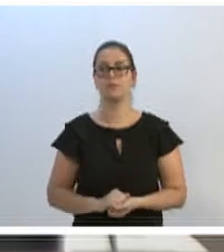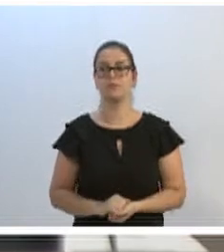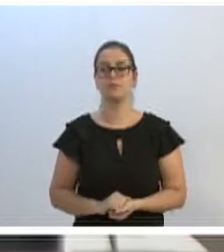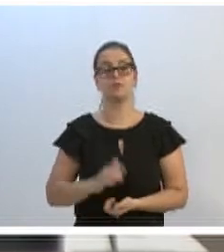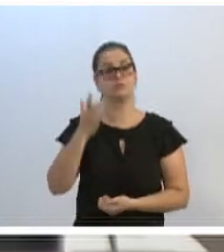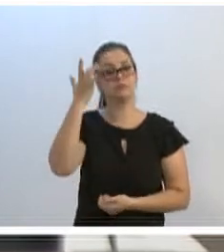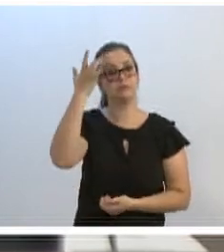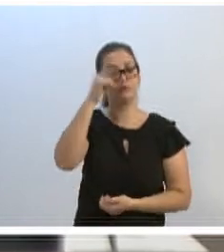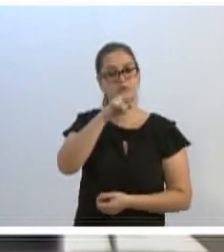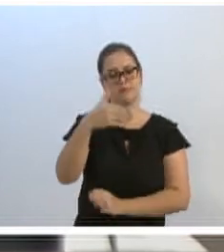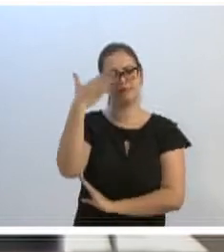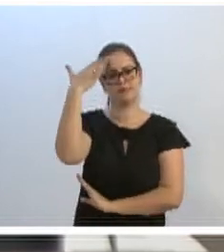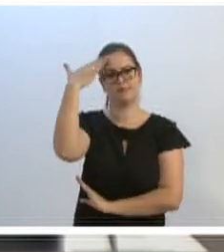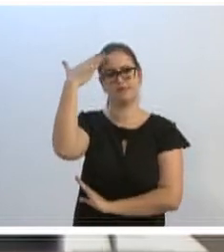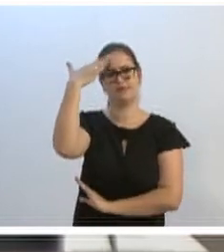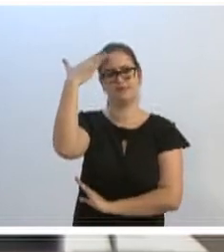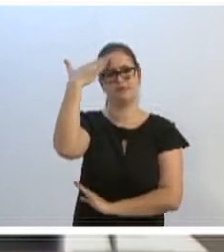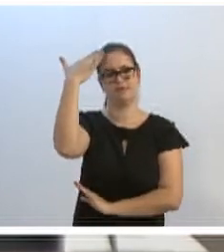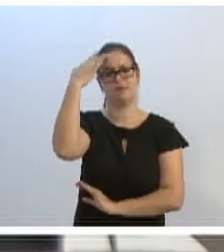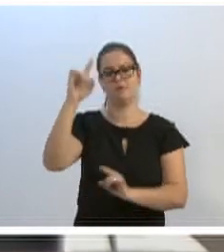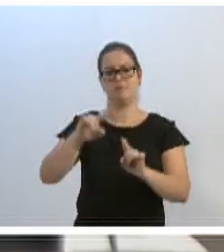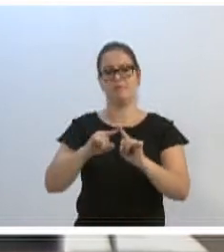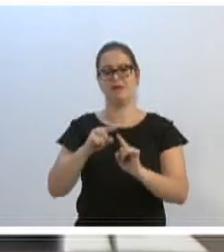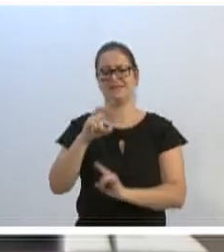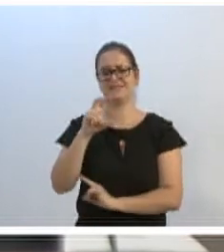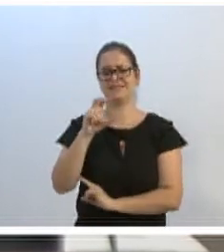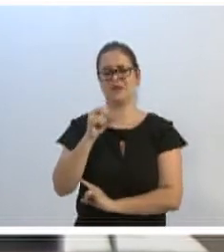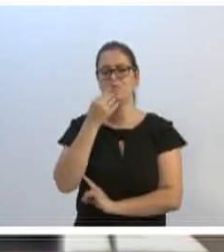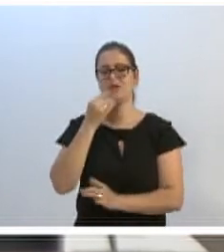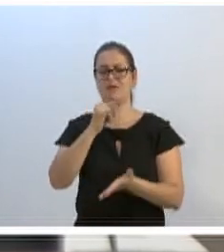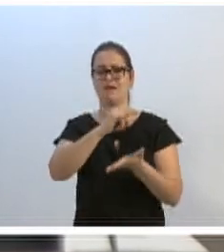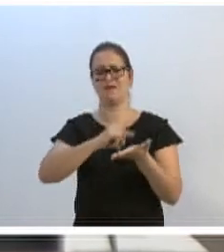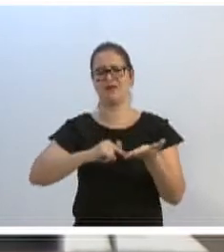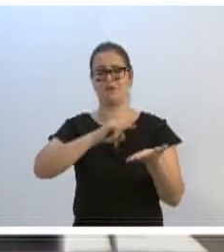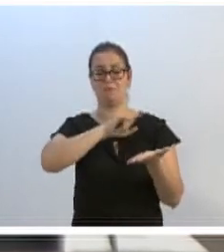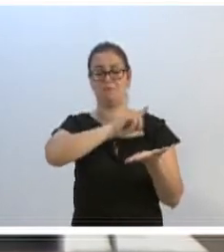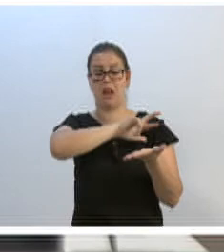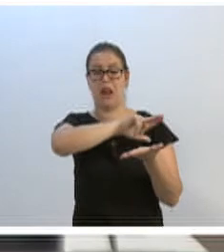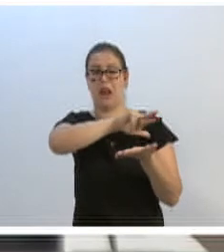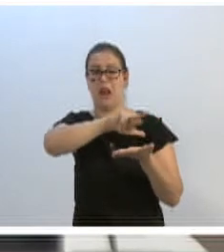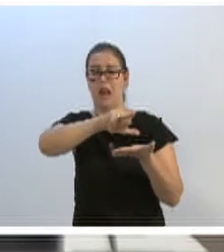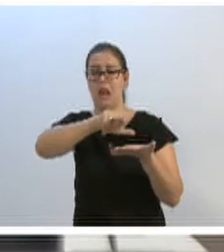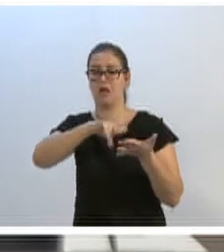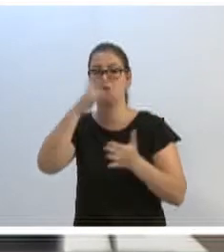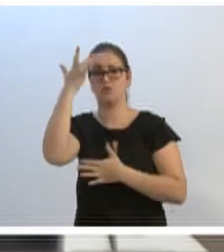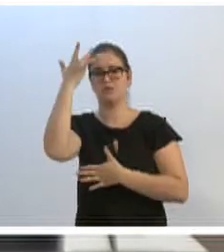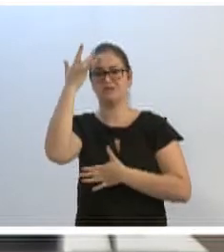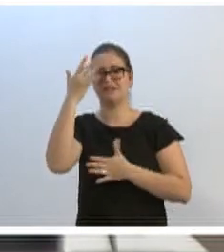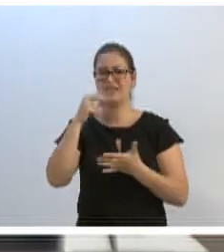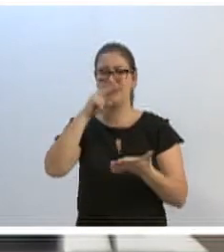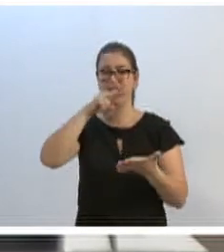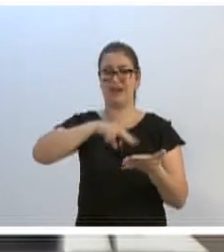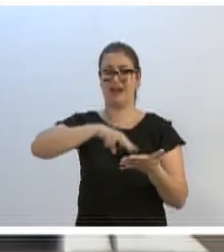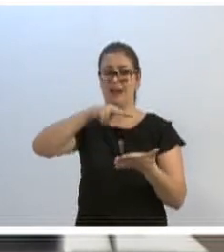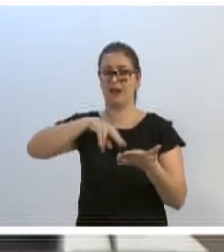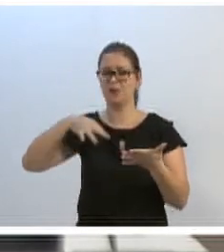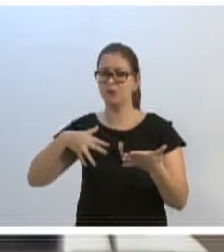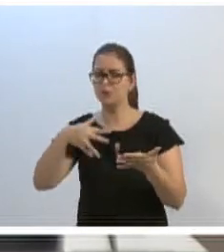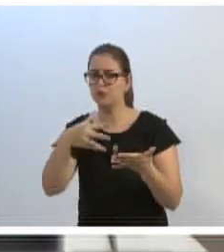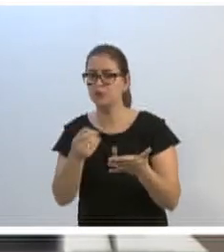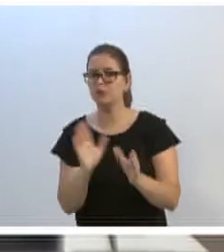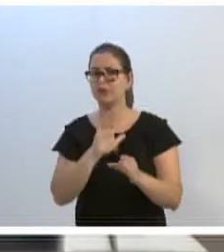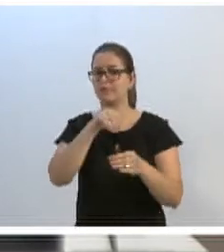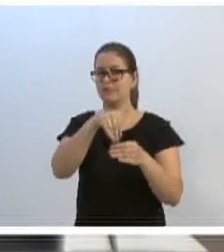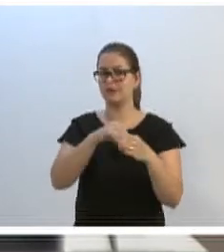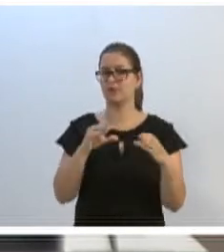não sei se é de conhecimento de todos, mais de 50 requerimentos aqui. Sei se vão querer que seja lido, para